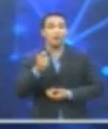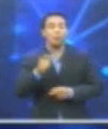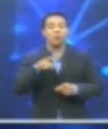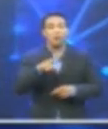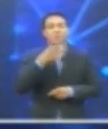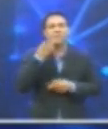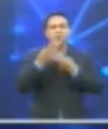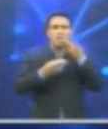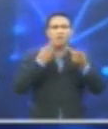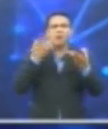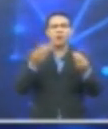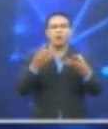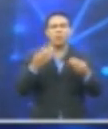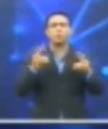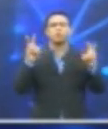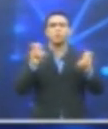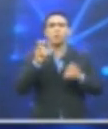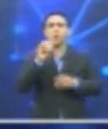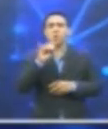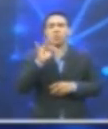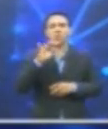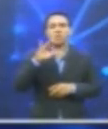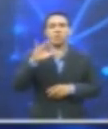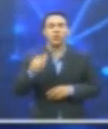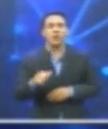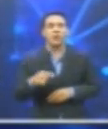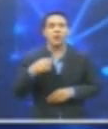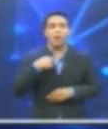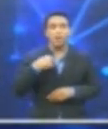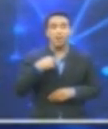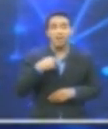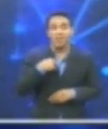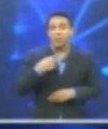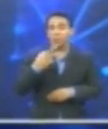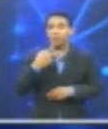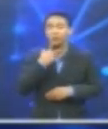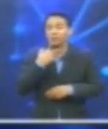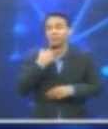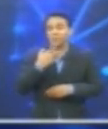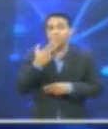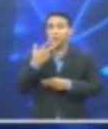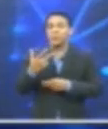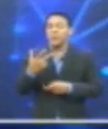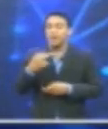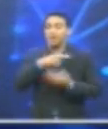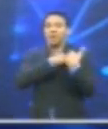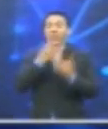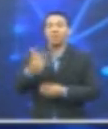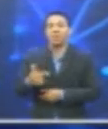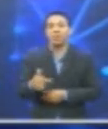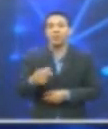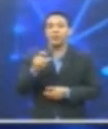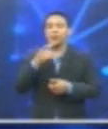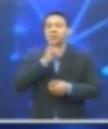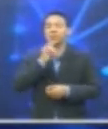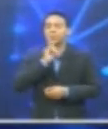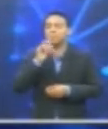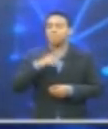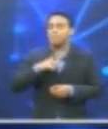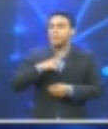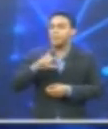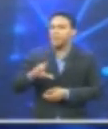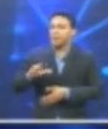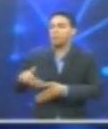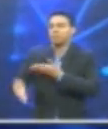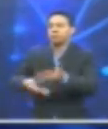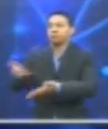licitação viciada que estava sub júdice, eu não seria negligente nem irresponsável de tocar uma